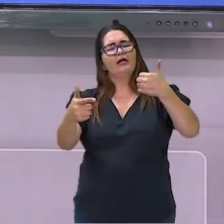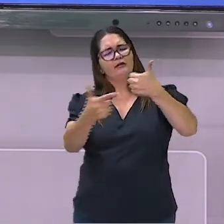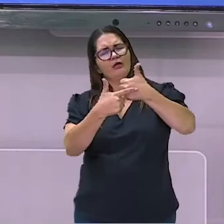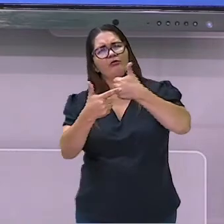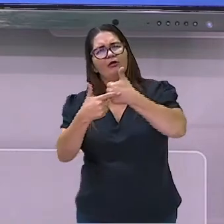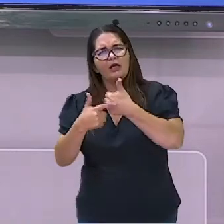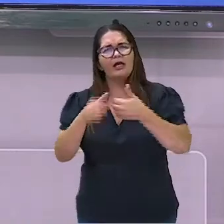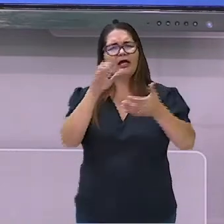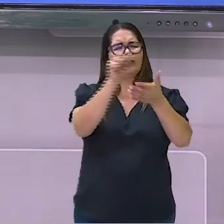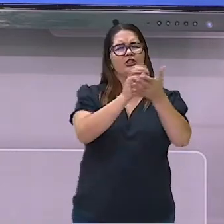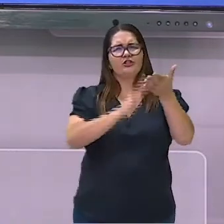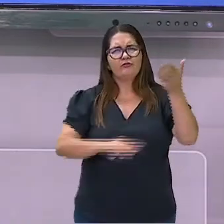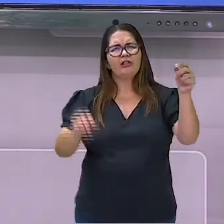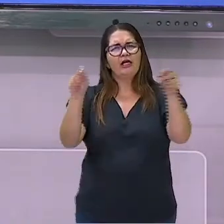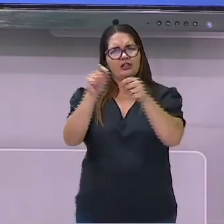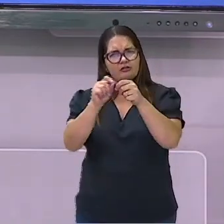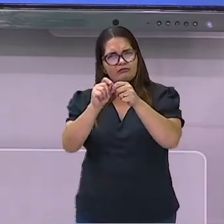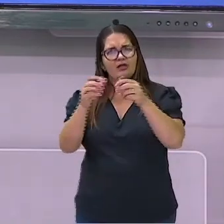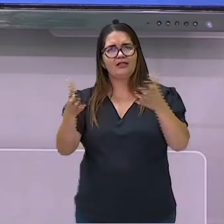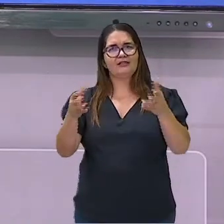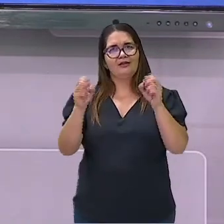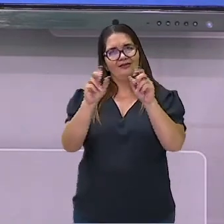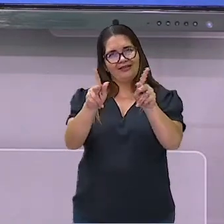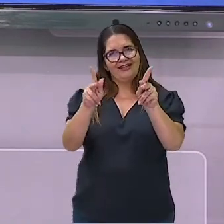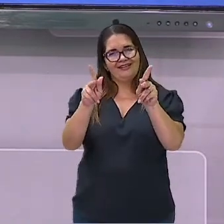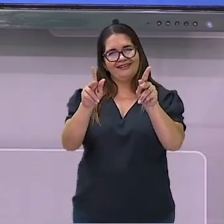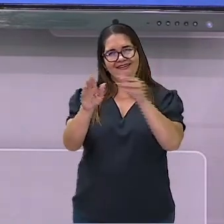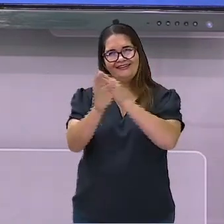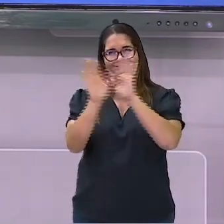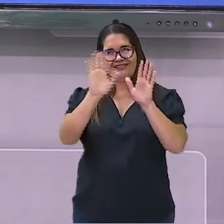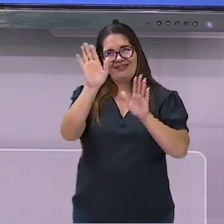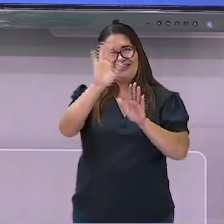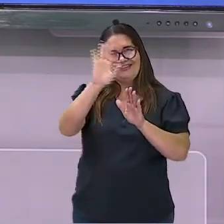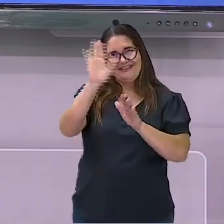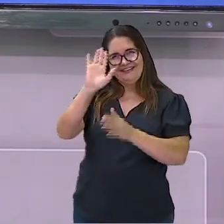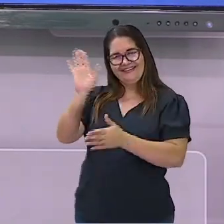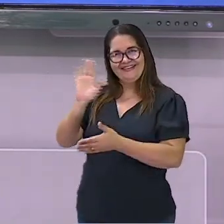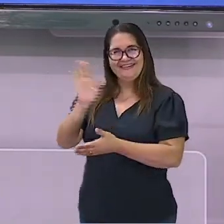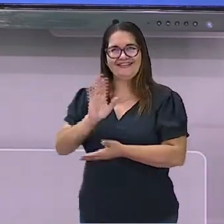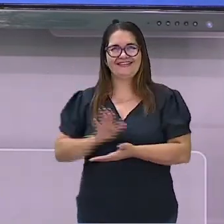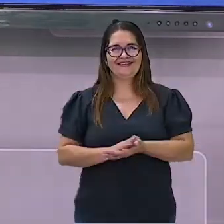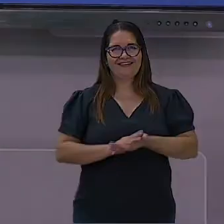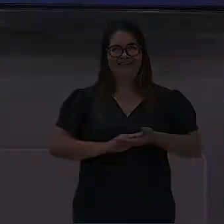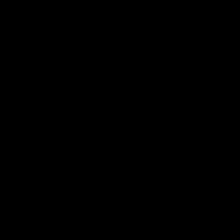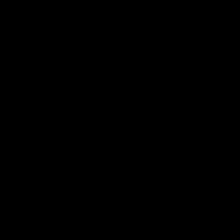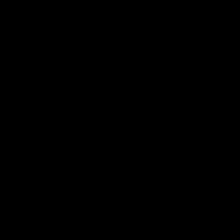faça a sua contribuição e ótima aula para vocês. Até a próxima!